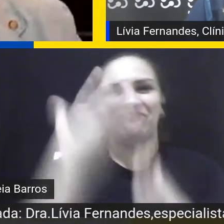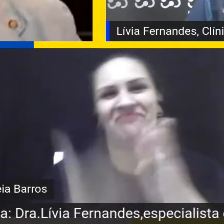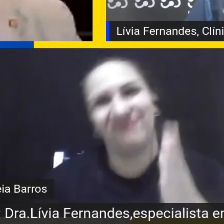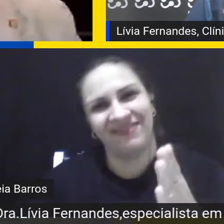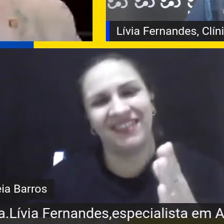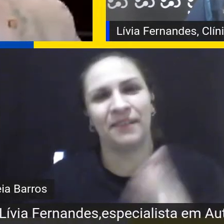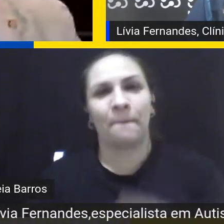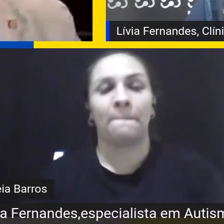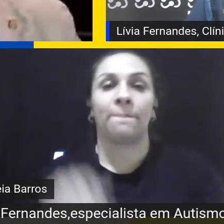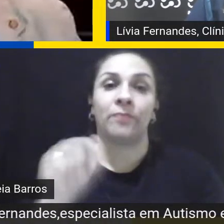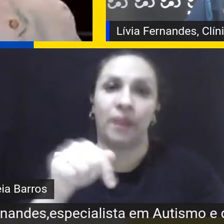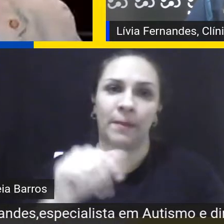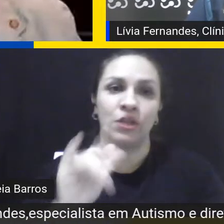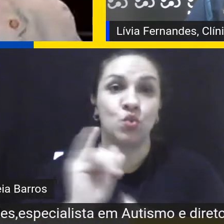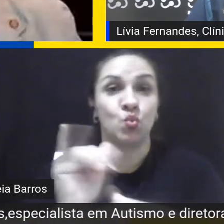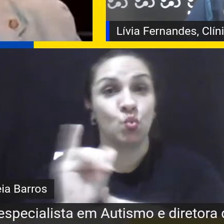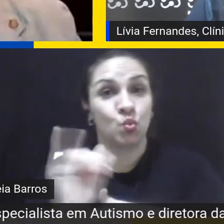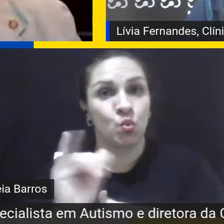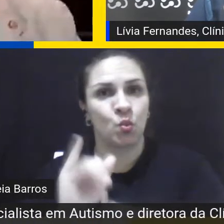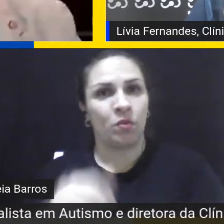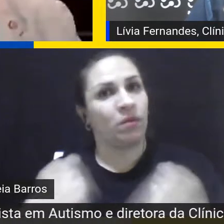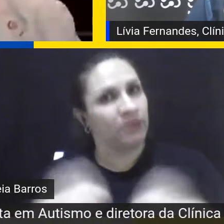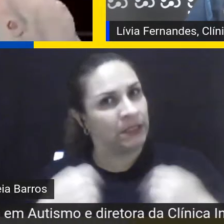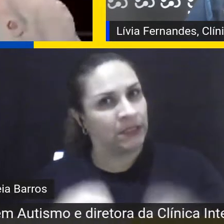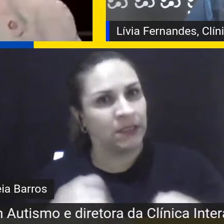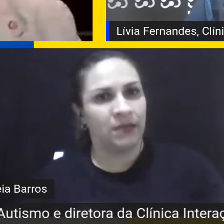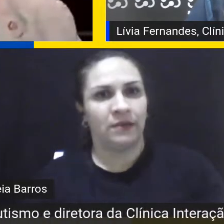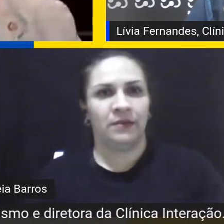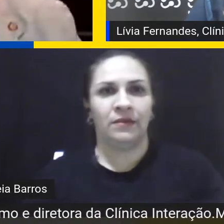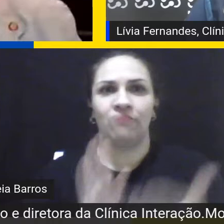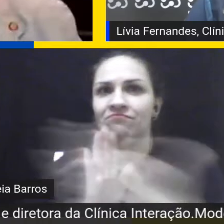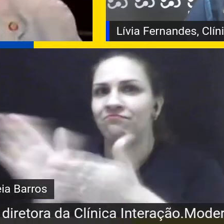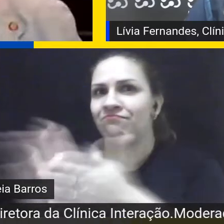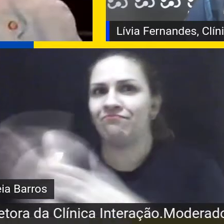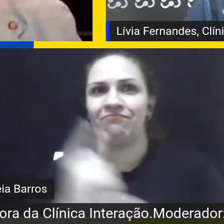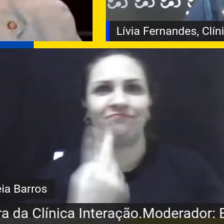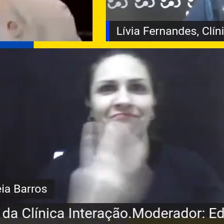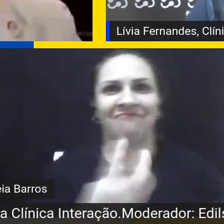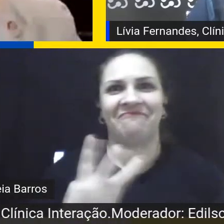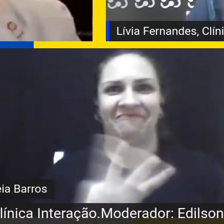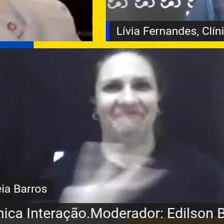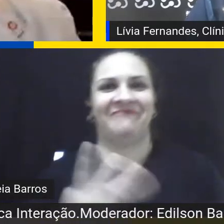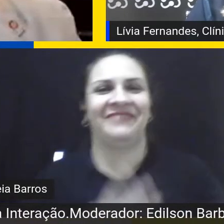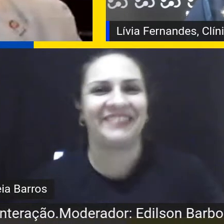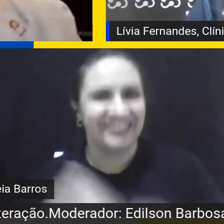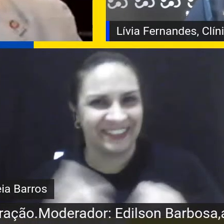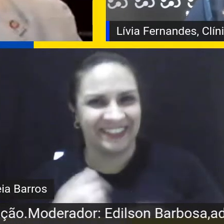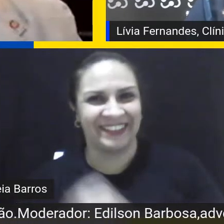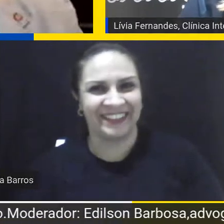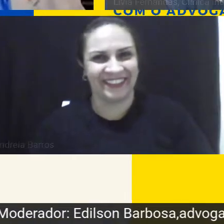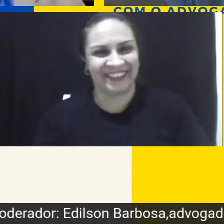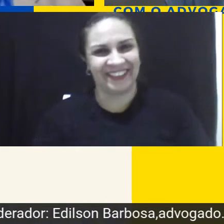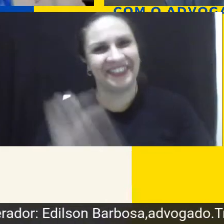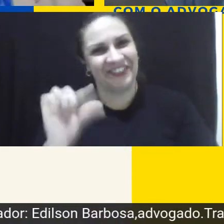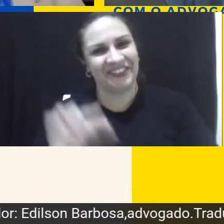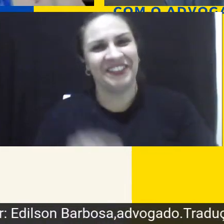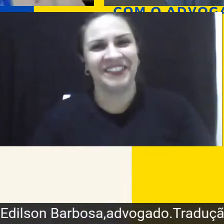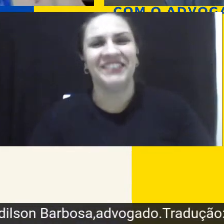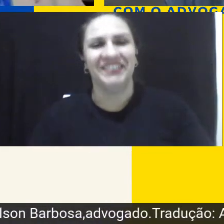Aqui, mas nós não podemos também abusar, né? Senão o pessoal vai embora e fica só nós três aqui. Olha